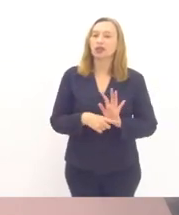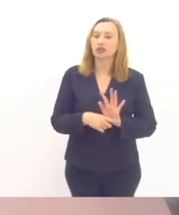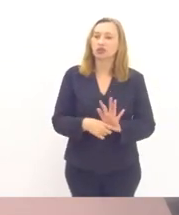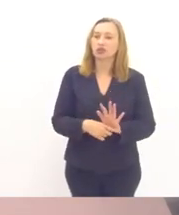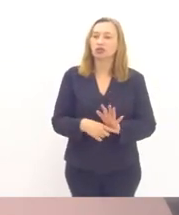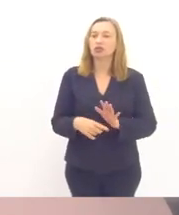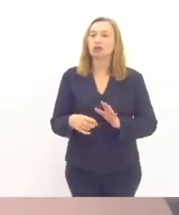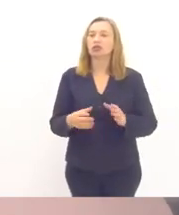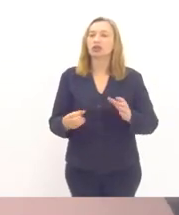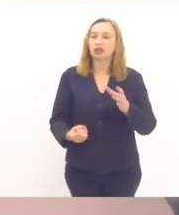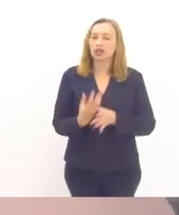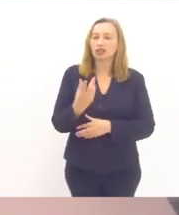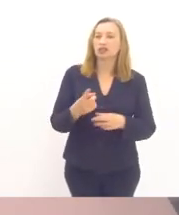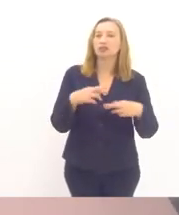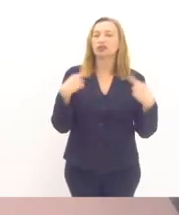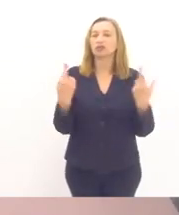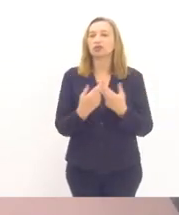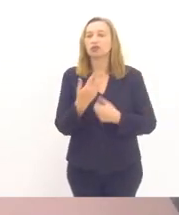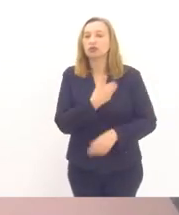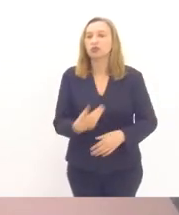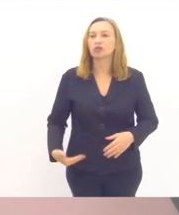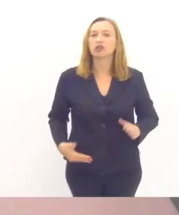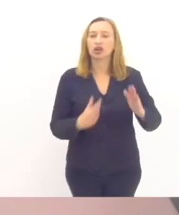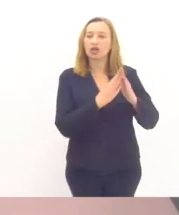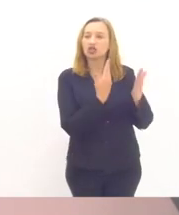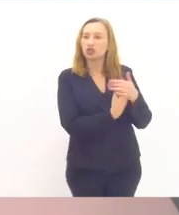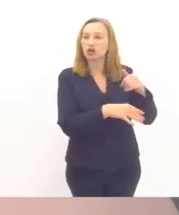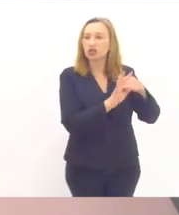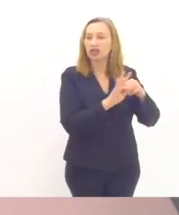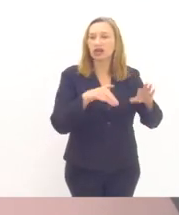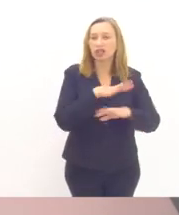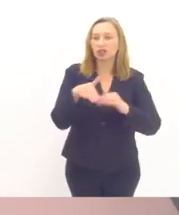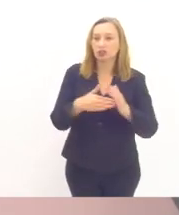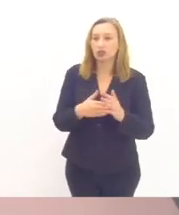audiência pública, também a SEDUC, a FAETEC, pela presença, a todos os